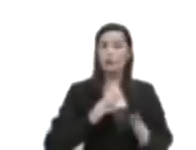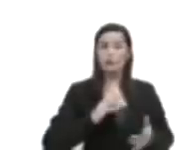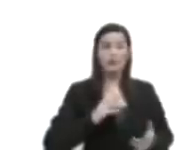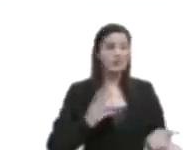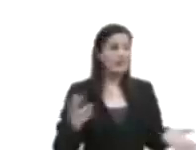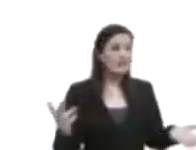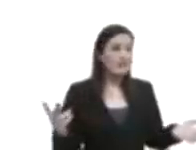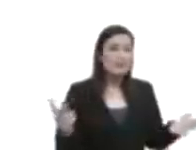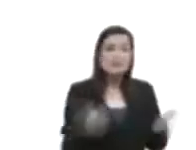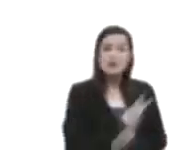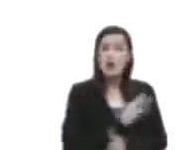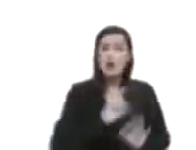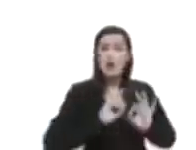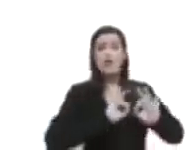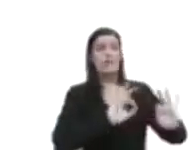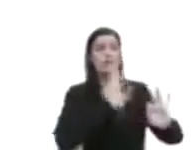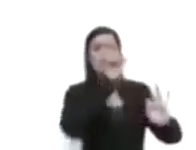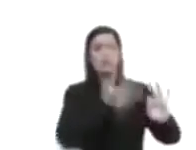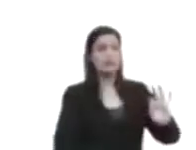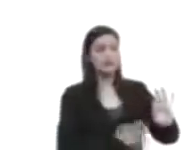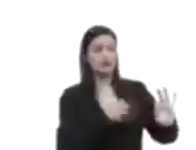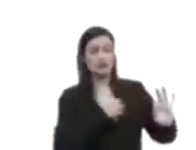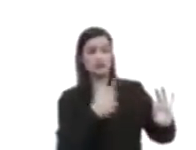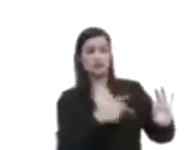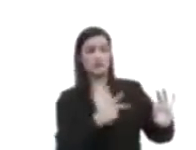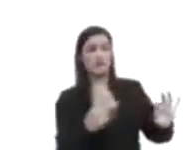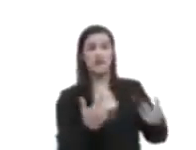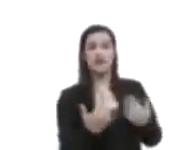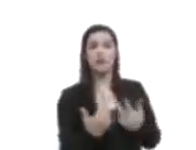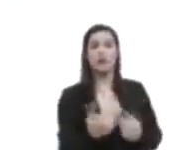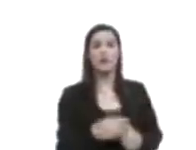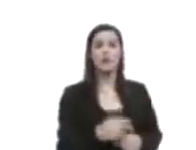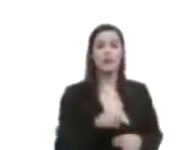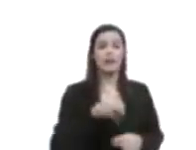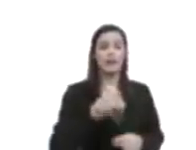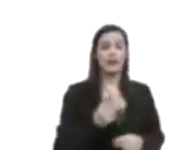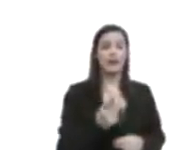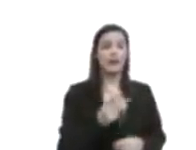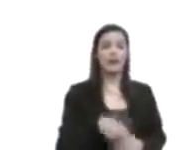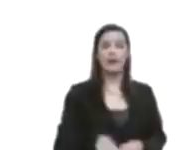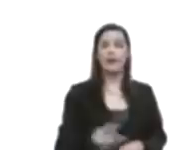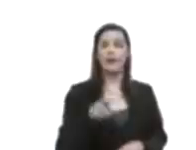Hitler, um Mao Tse Tung, um Stalin, e ele vai lá